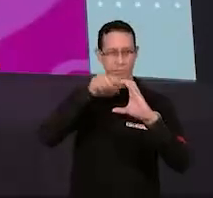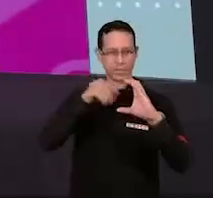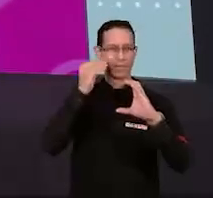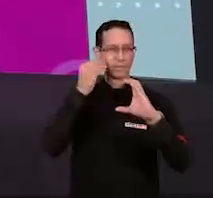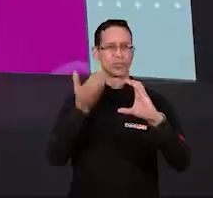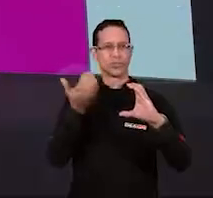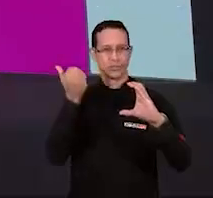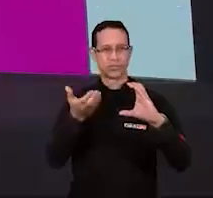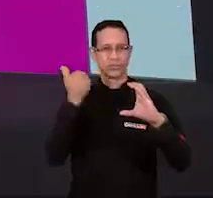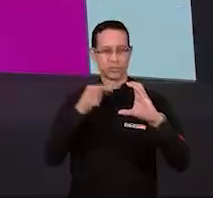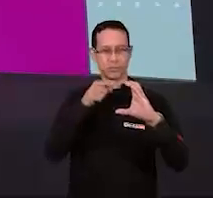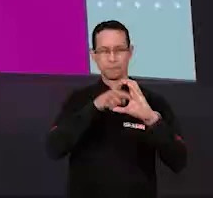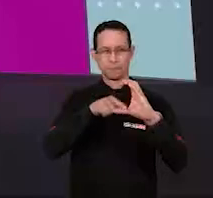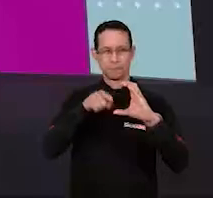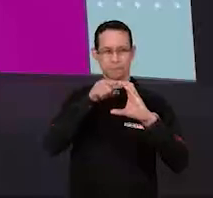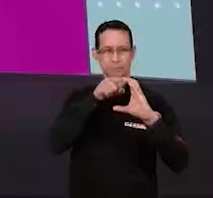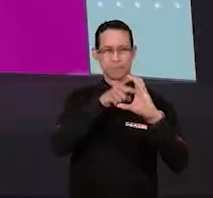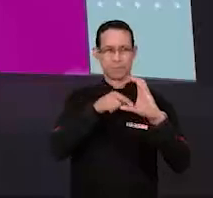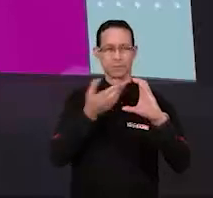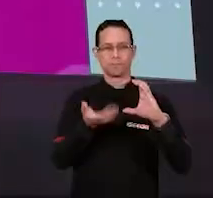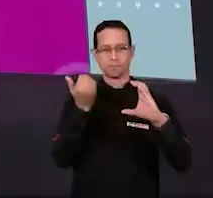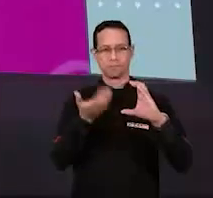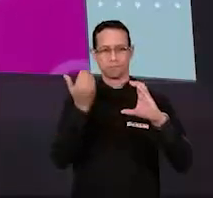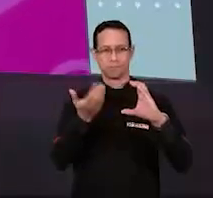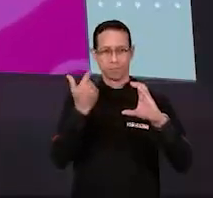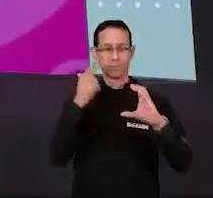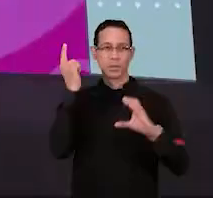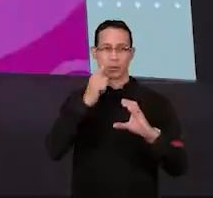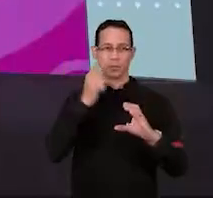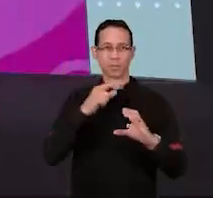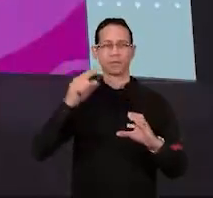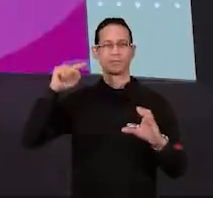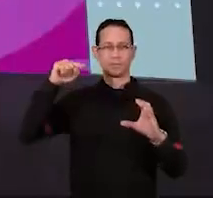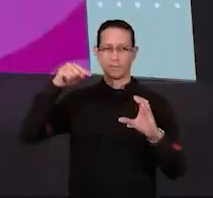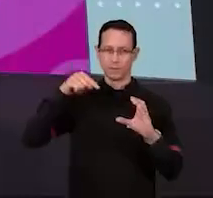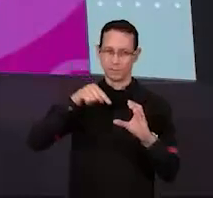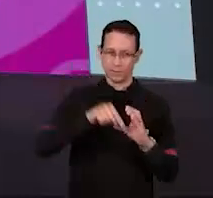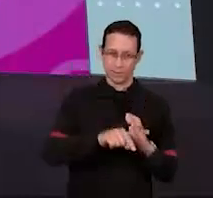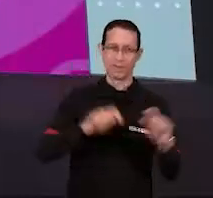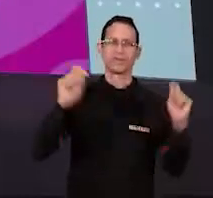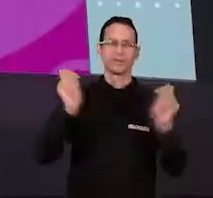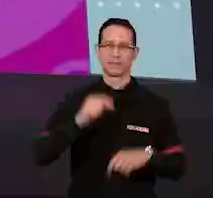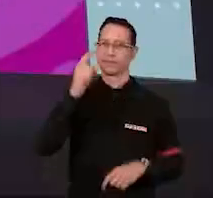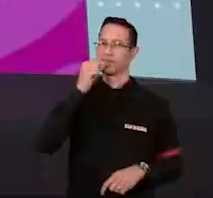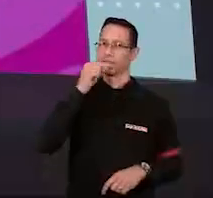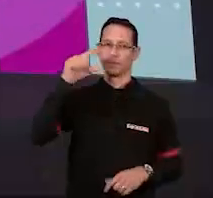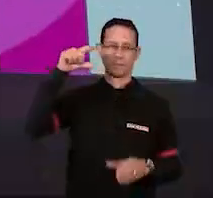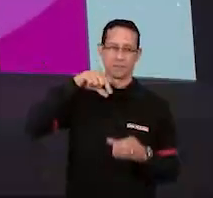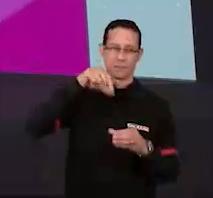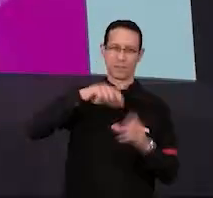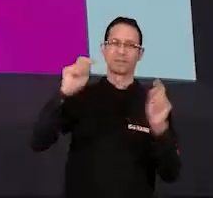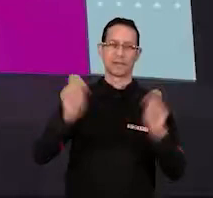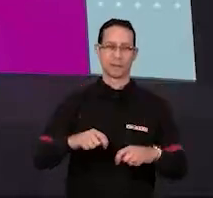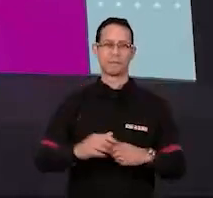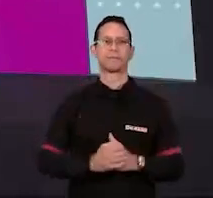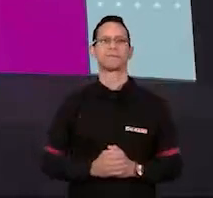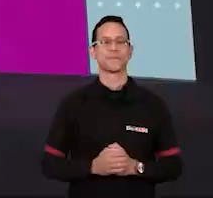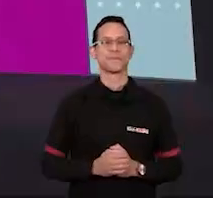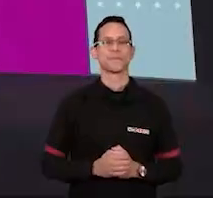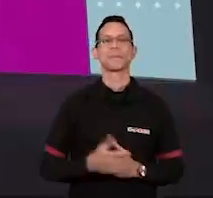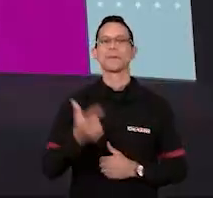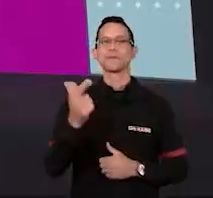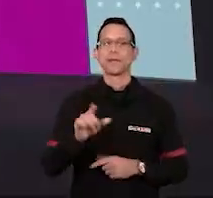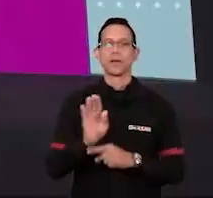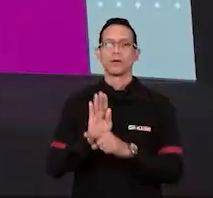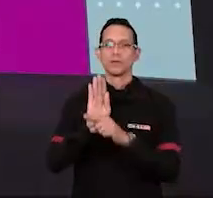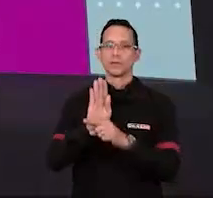aí você reaviva, né, esse epitélio e aí você tem uma melhor penetração da medicação. E até para ajudar,